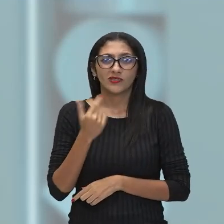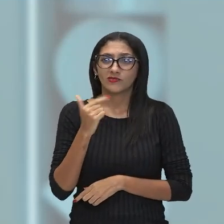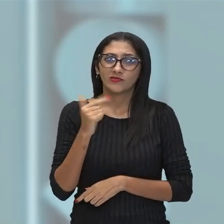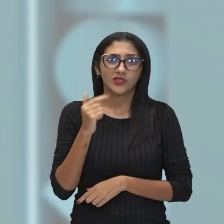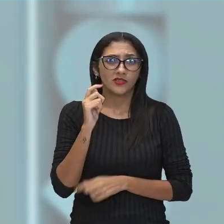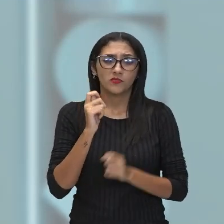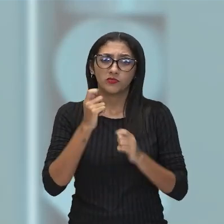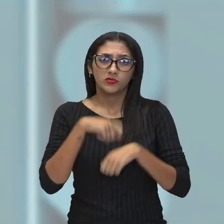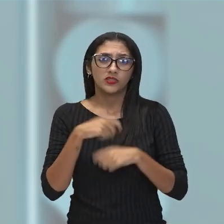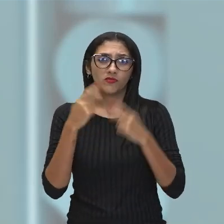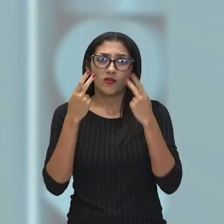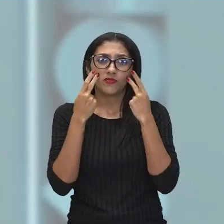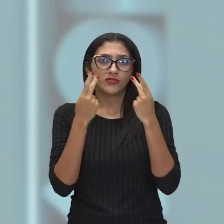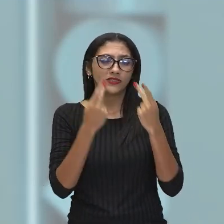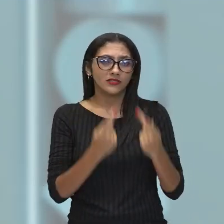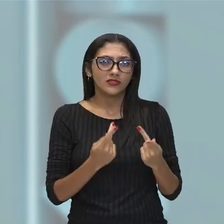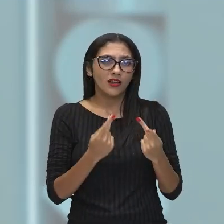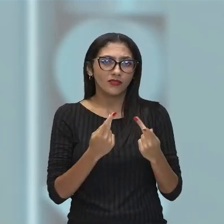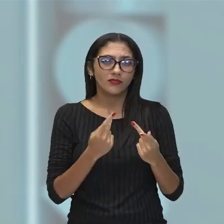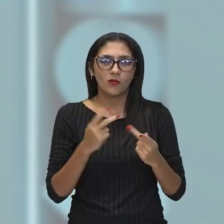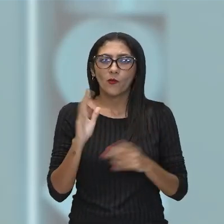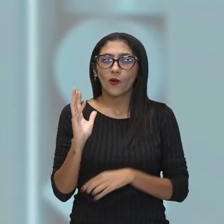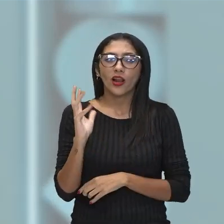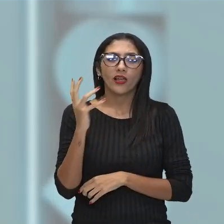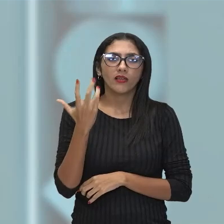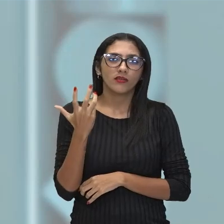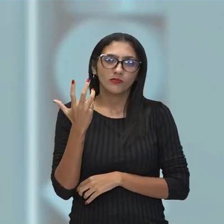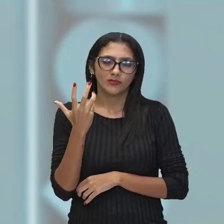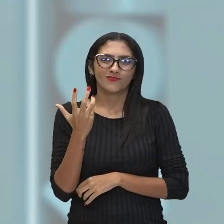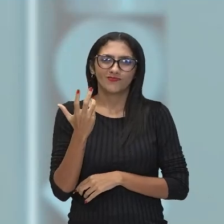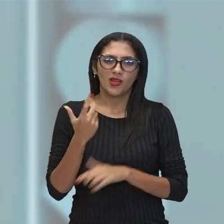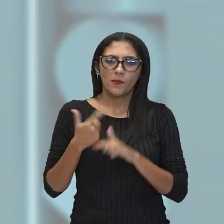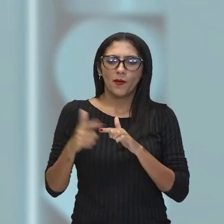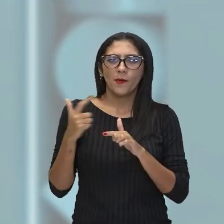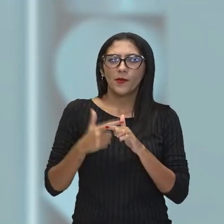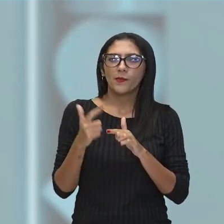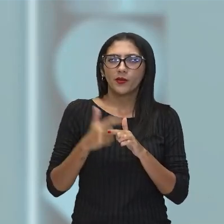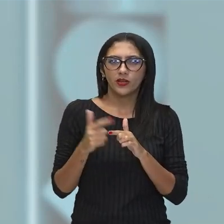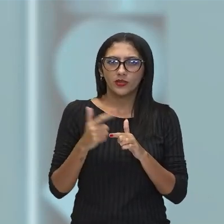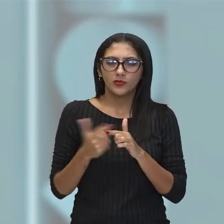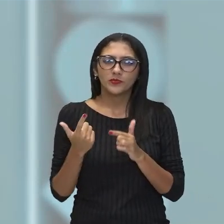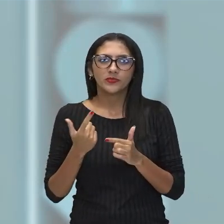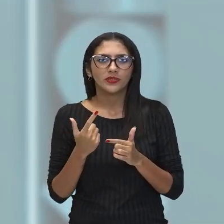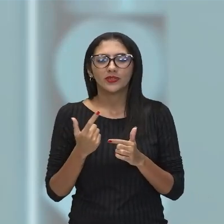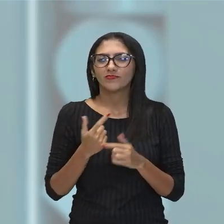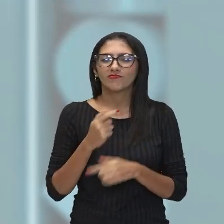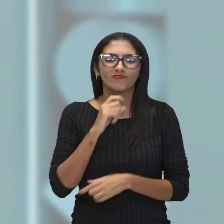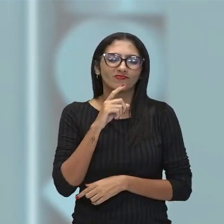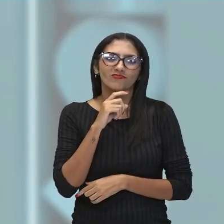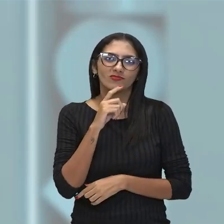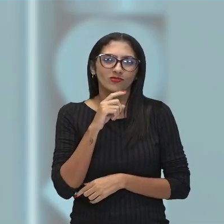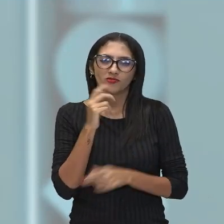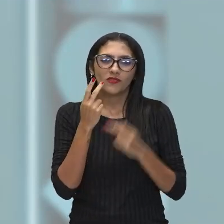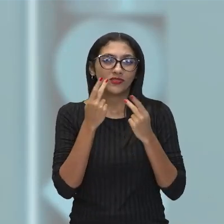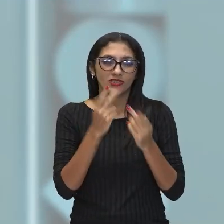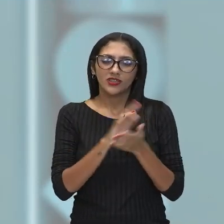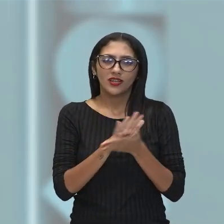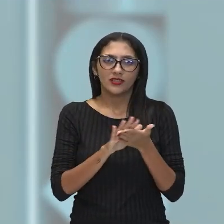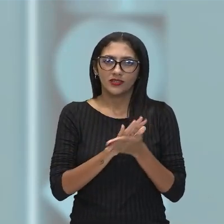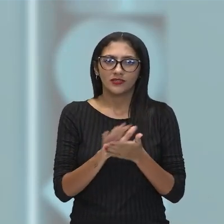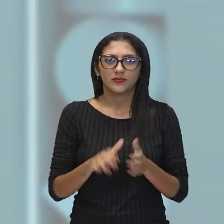a questões do próprio clima que atrapalharam essa realização desse projeto de Ferreira